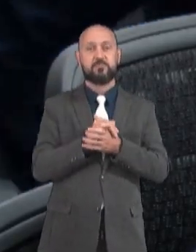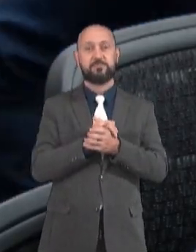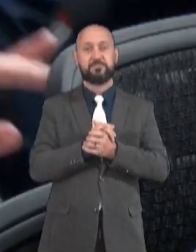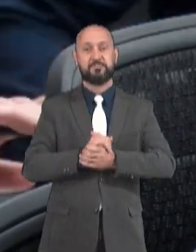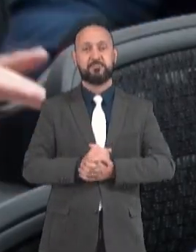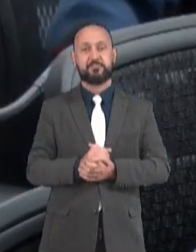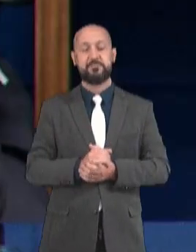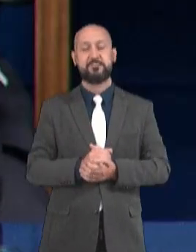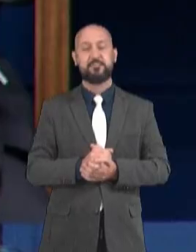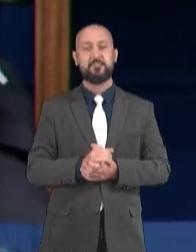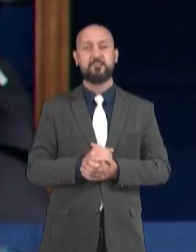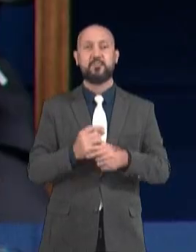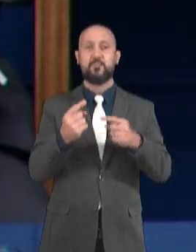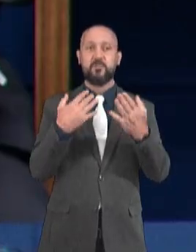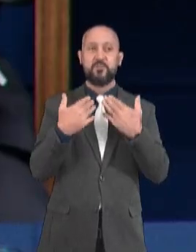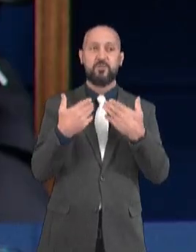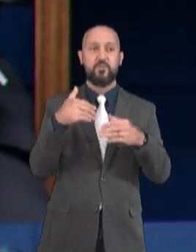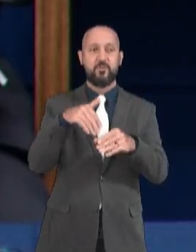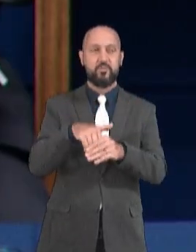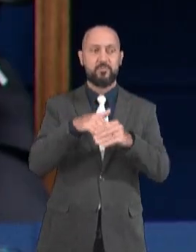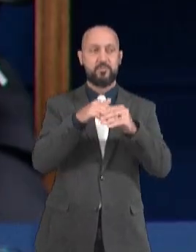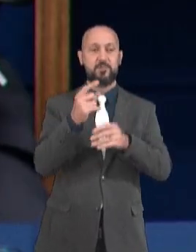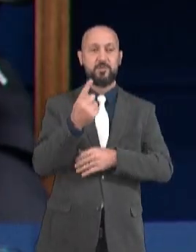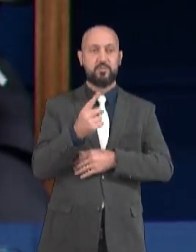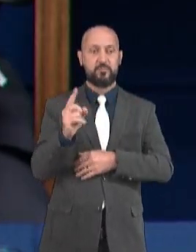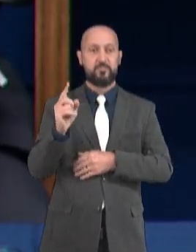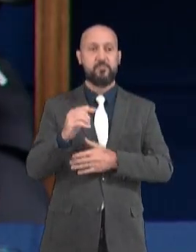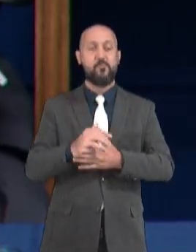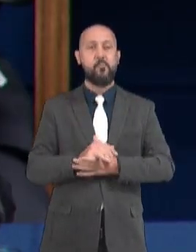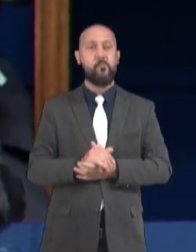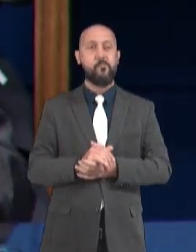debatido. Encerrada a discussão, em votação, item 1.